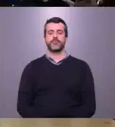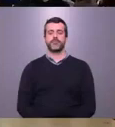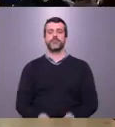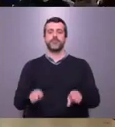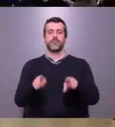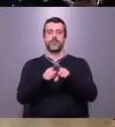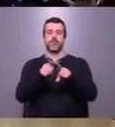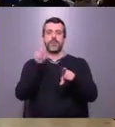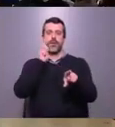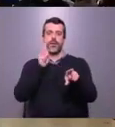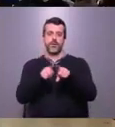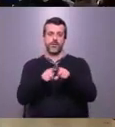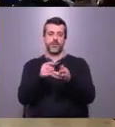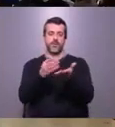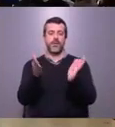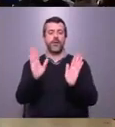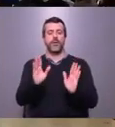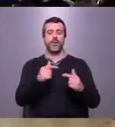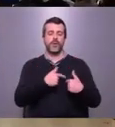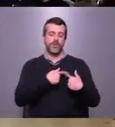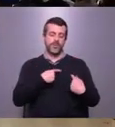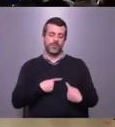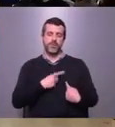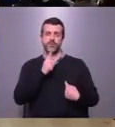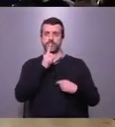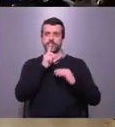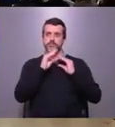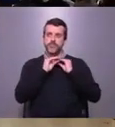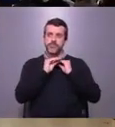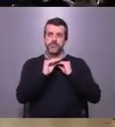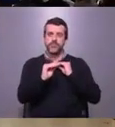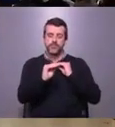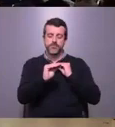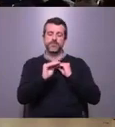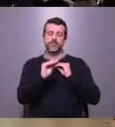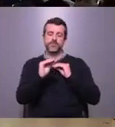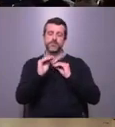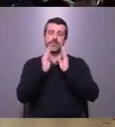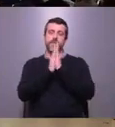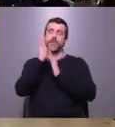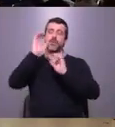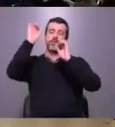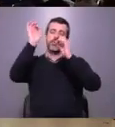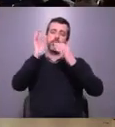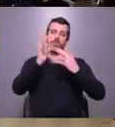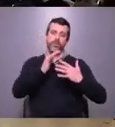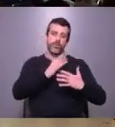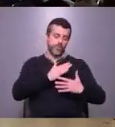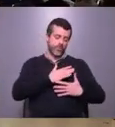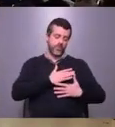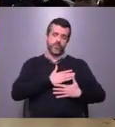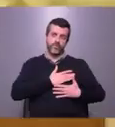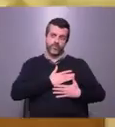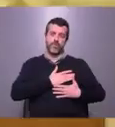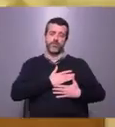Irmãos e irmãs, no silêncio do nosso coração, deixemos-nos iluminar pela luz de Deus,